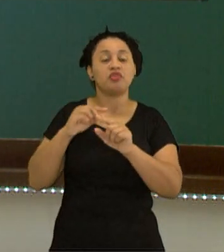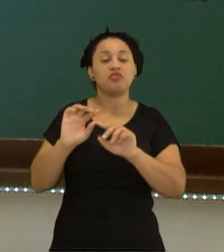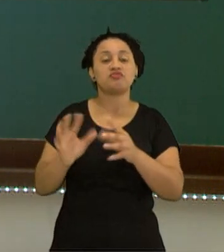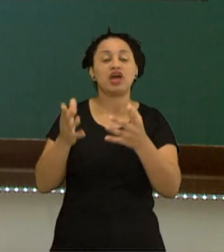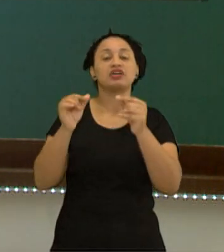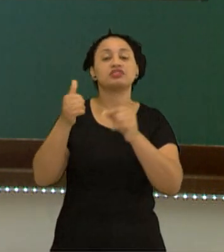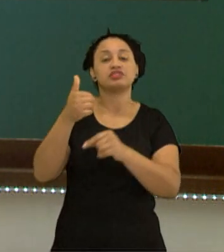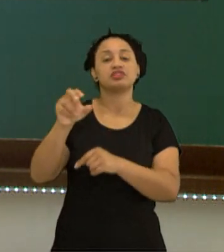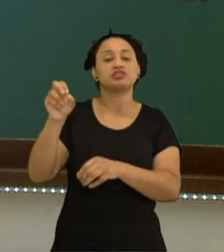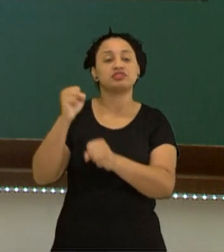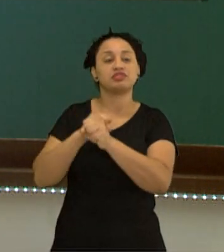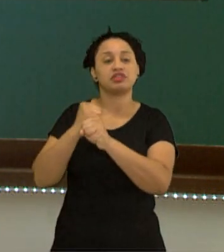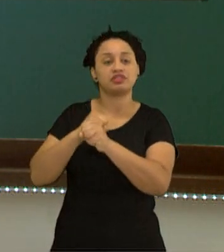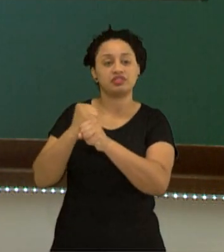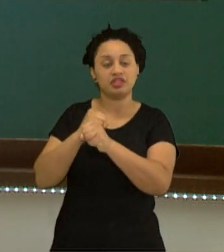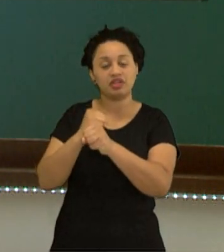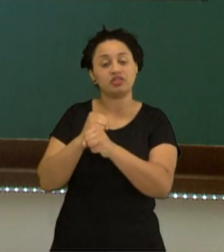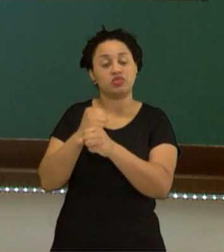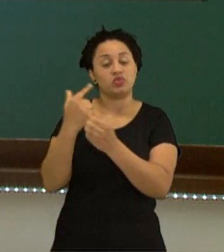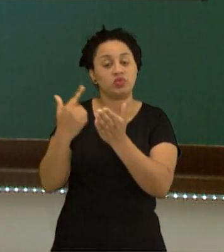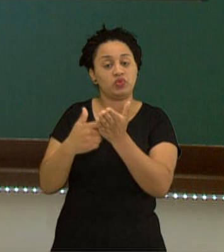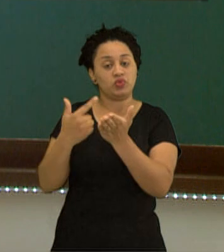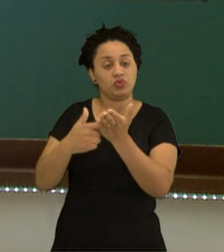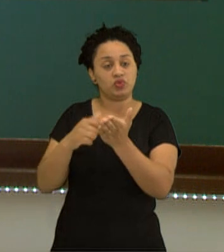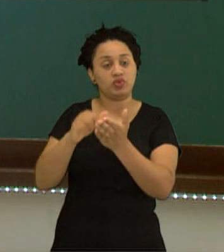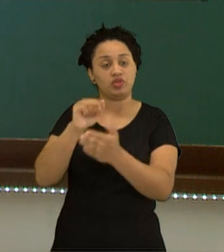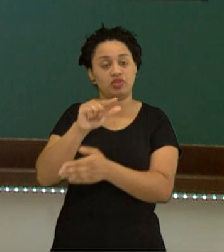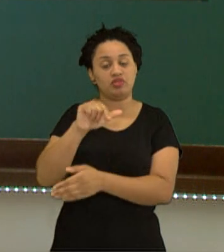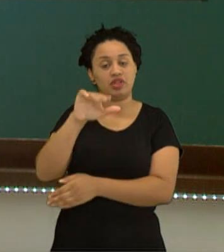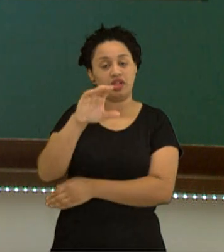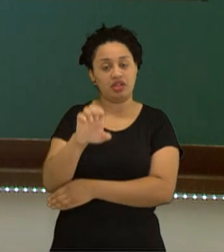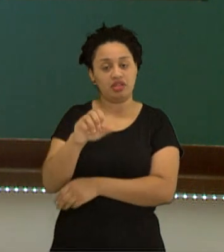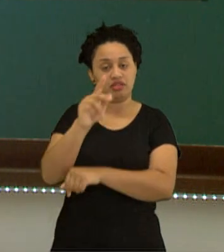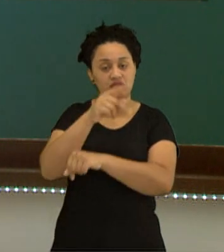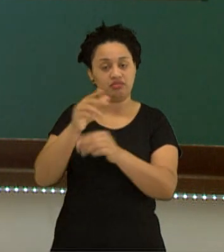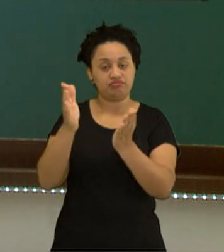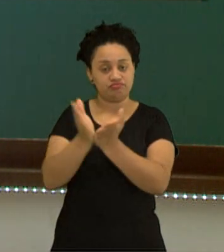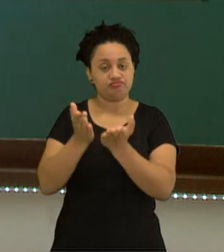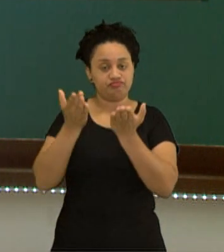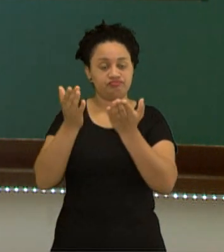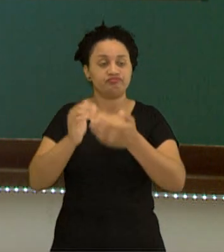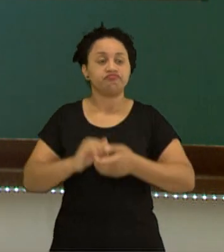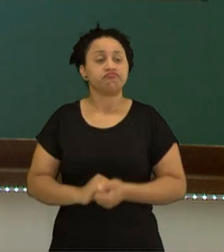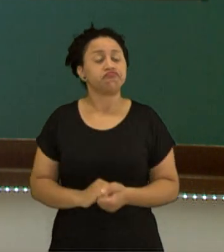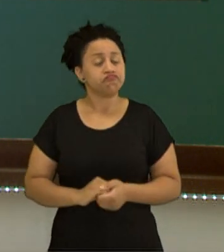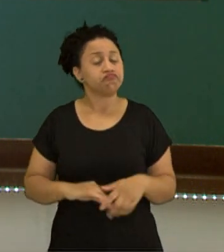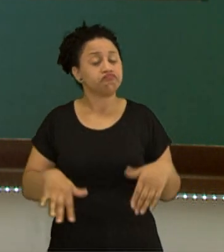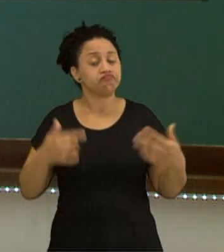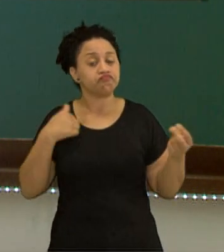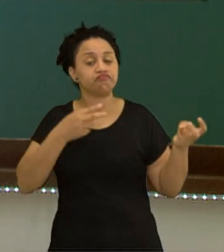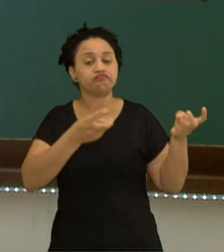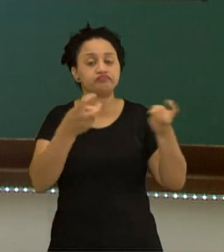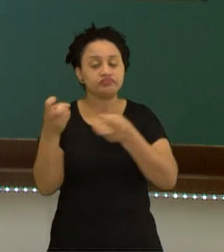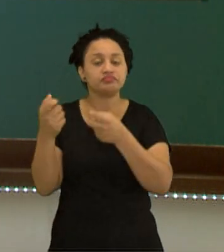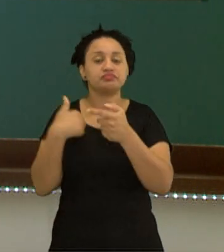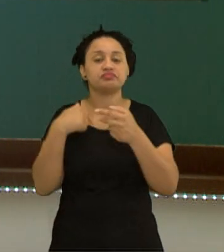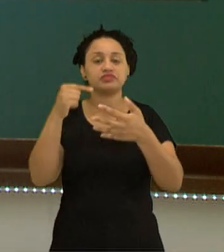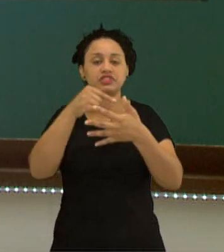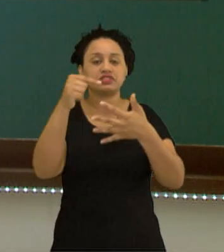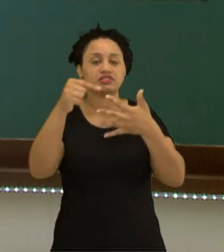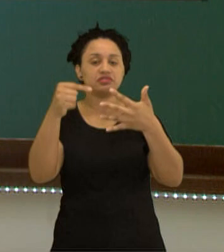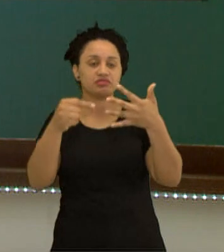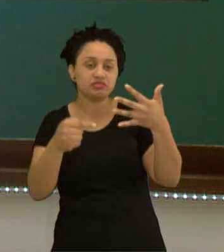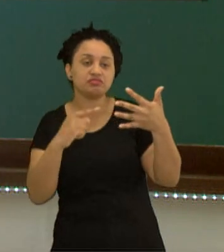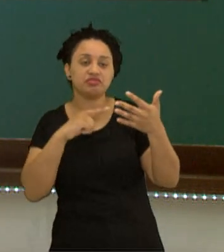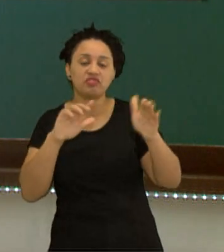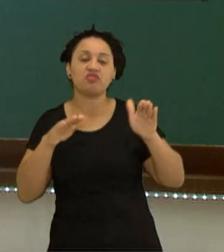das Maravilhas, de Lewis Carroll, por Carolina Vigna. Então, vendo alguns tópicos referentes